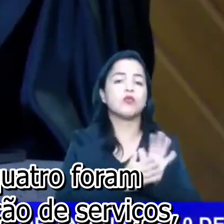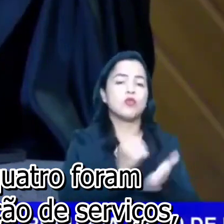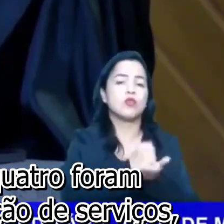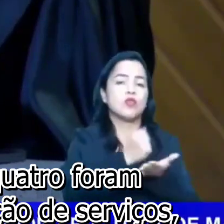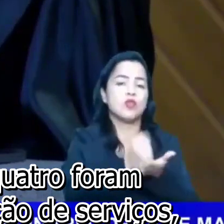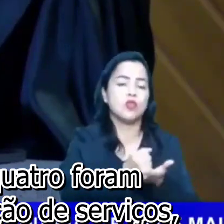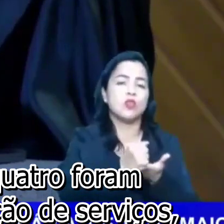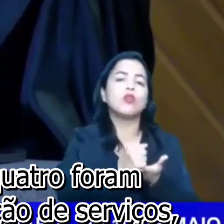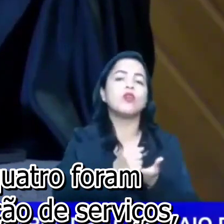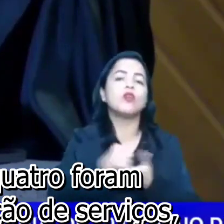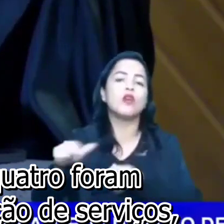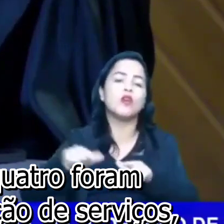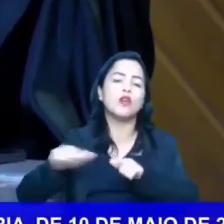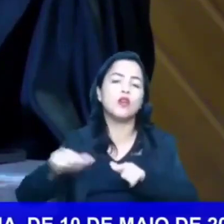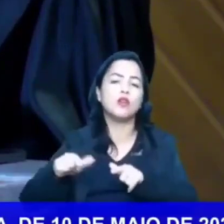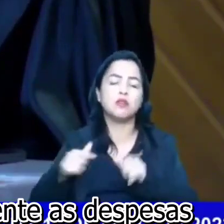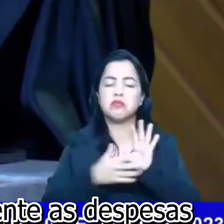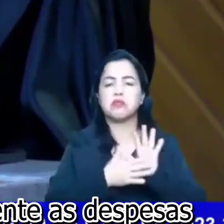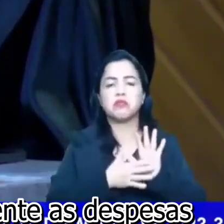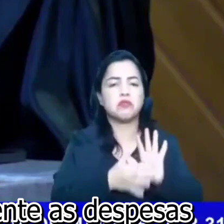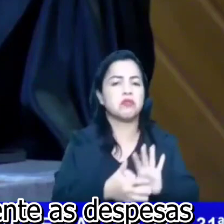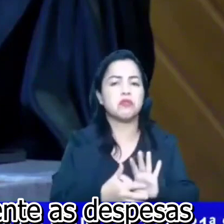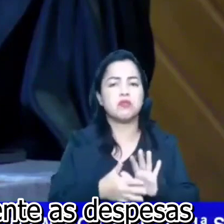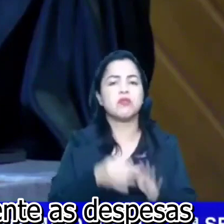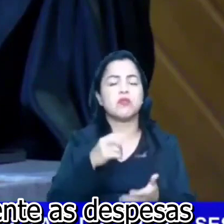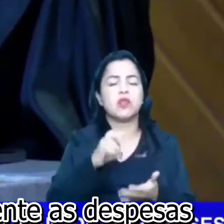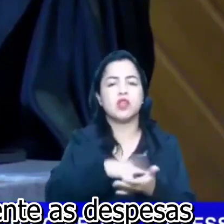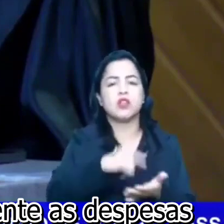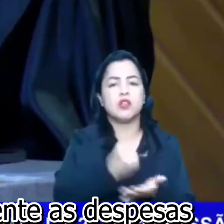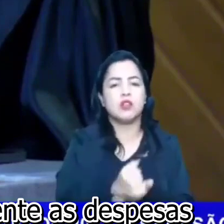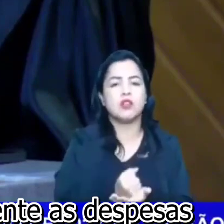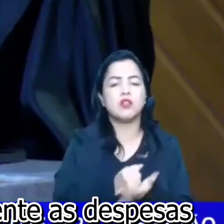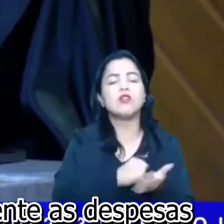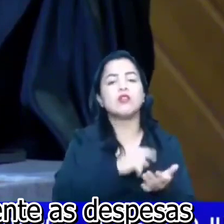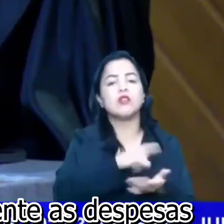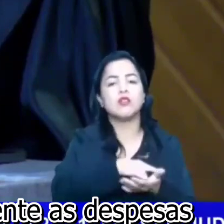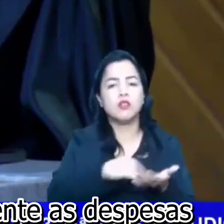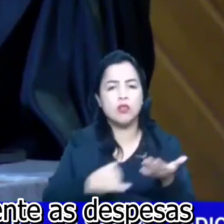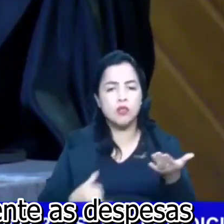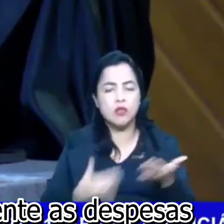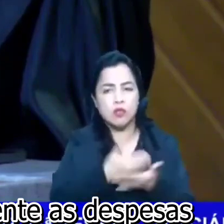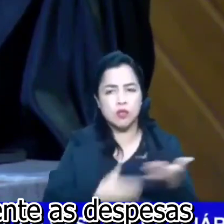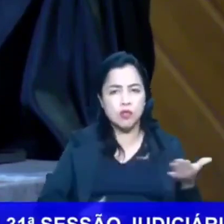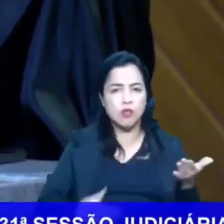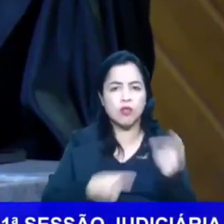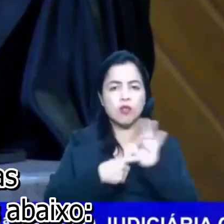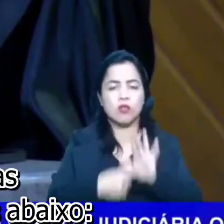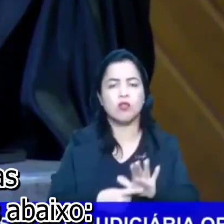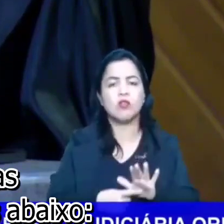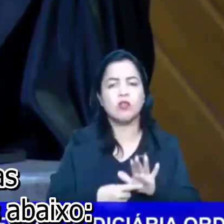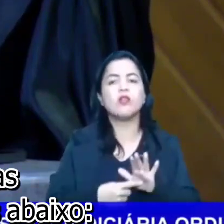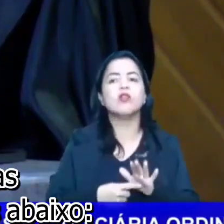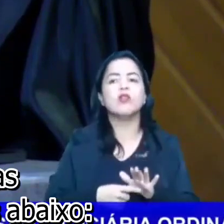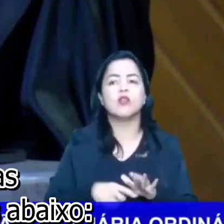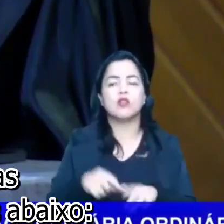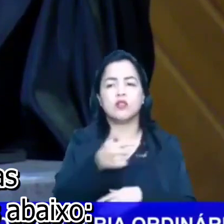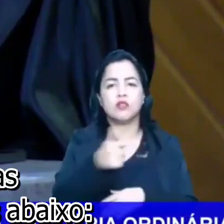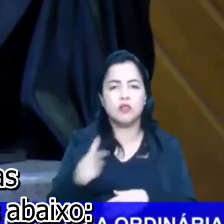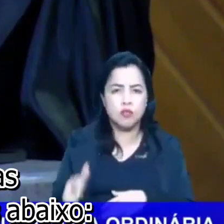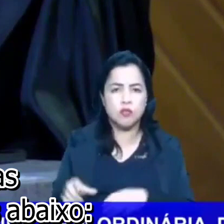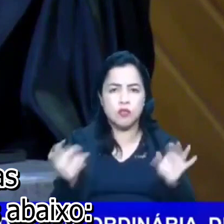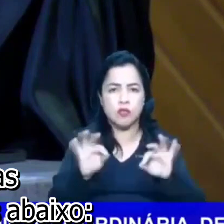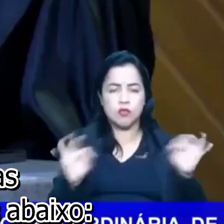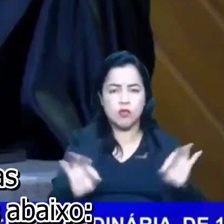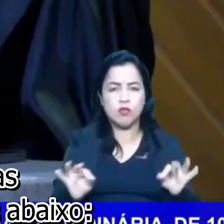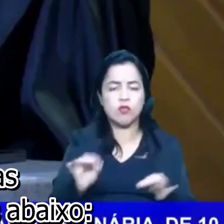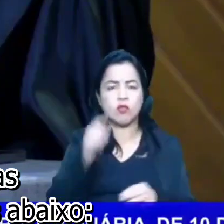de prestação de serviços, não foram apresentados os documentos fiscais referentes às despesas apontadas nesses itens, não sanadas